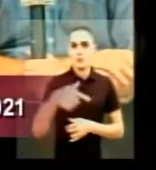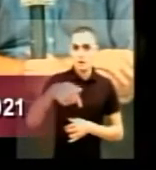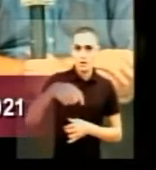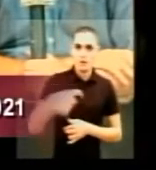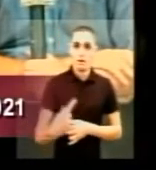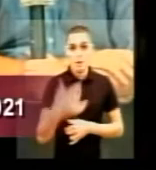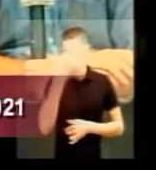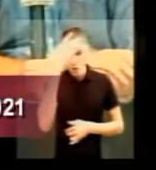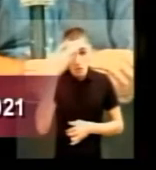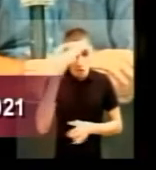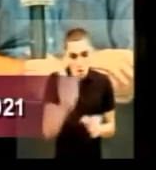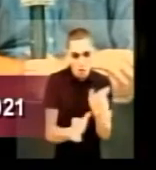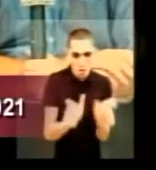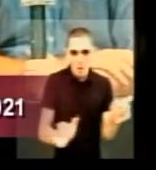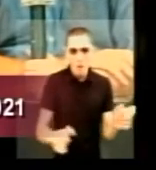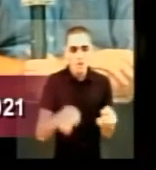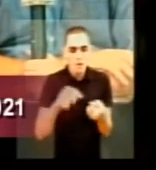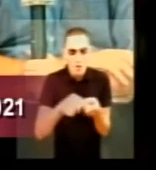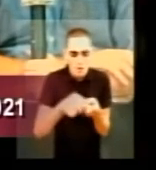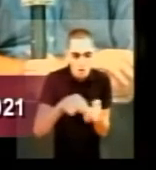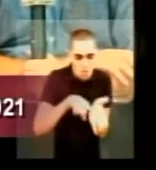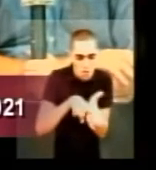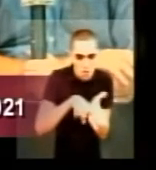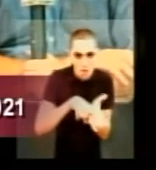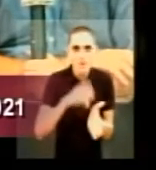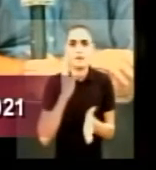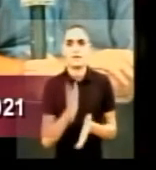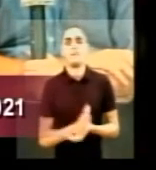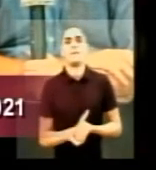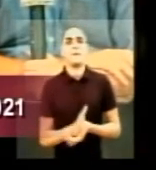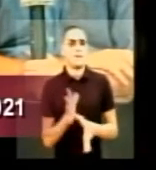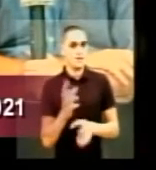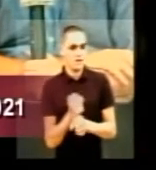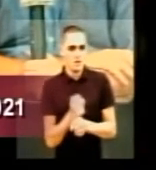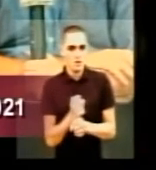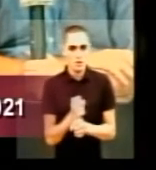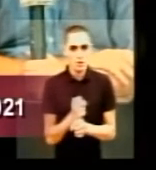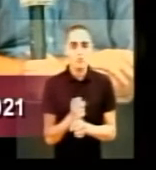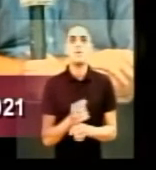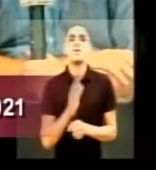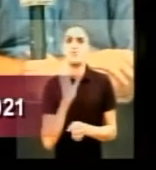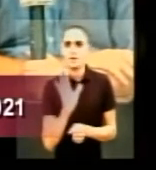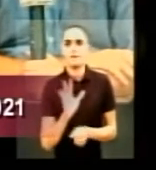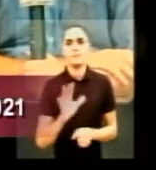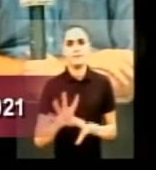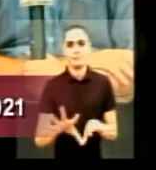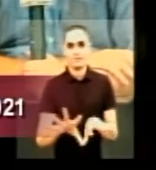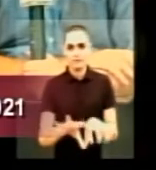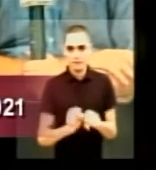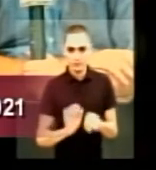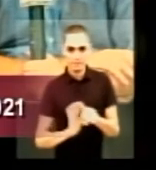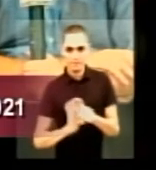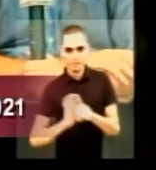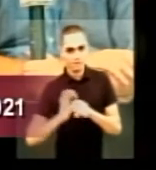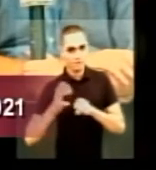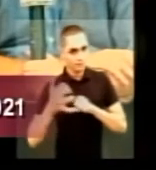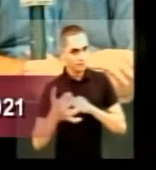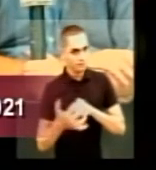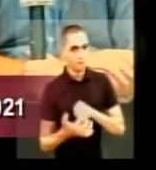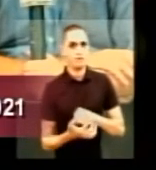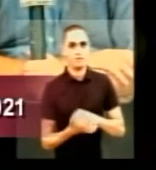132.471 pessoas testadas. Destes foram confirmados, ou seja,